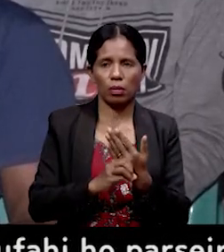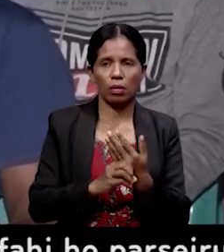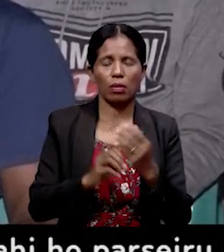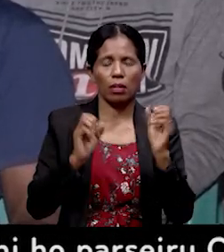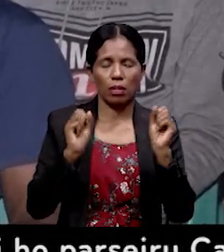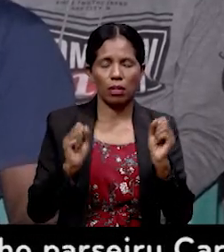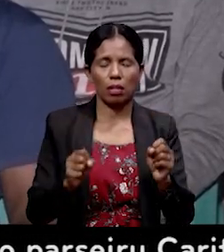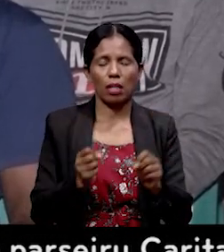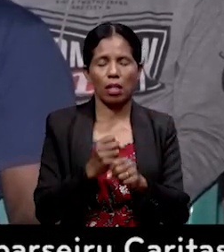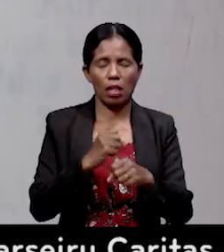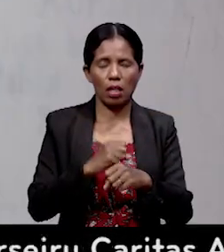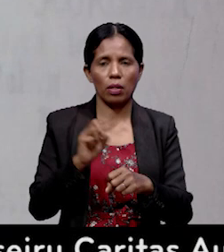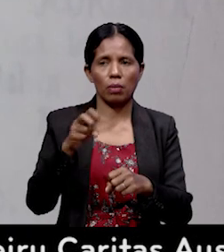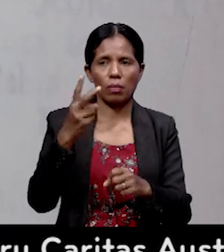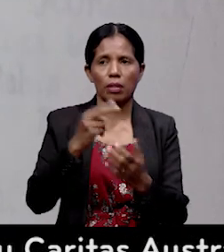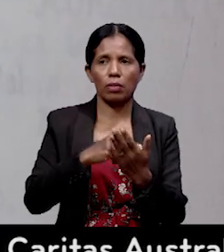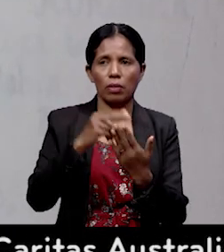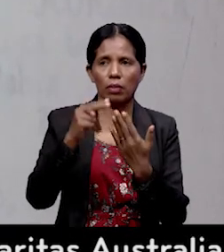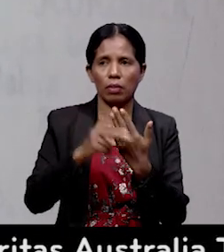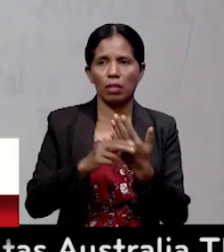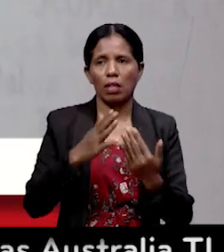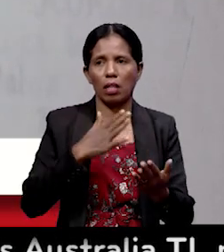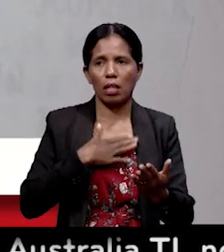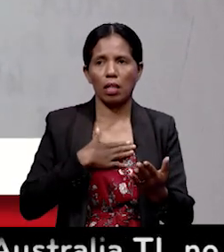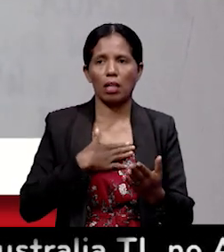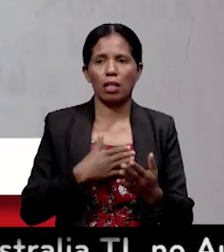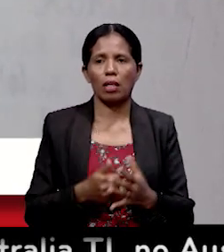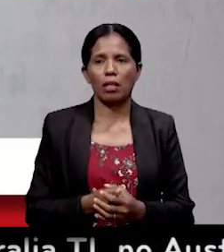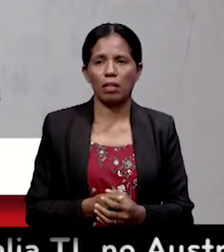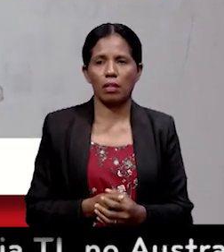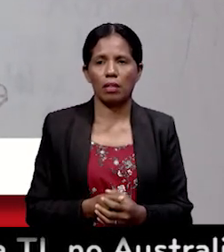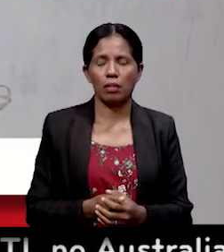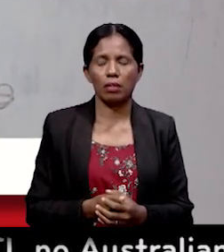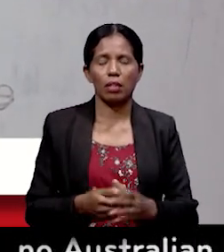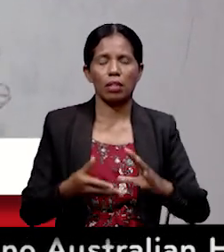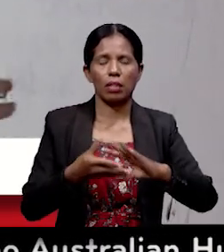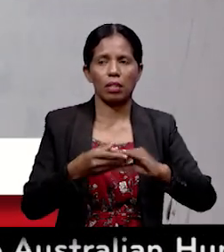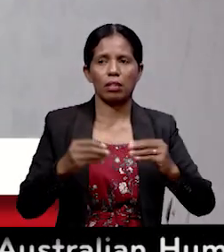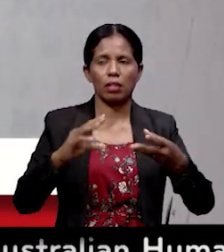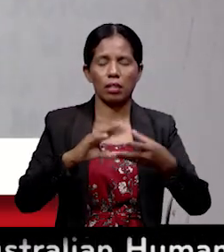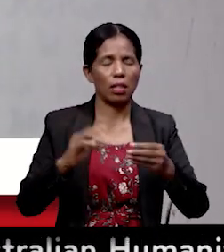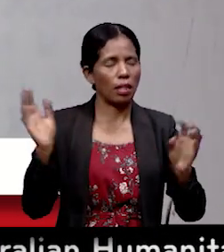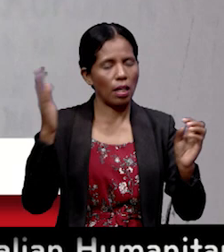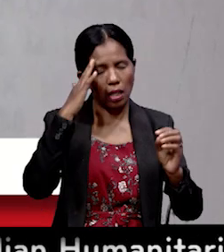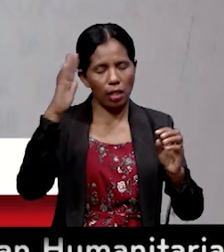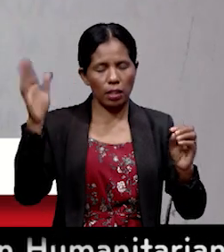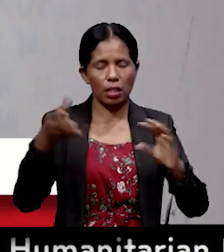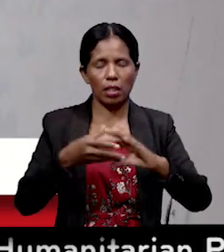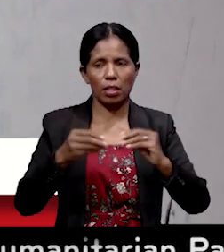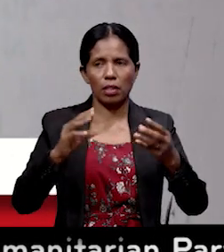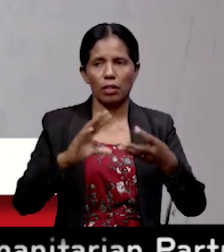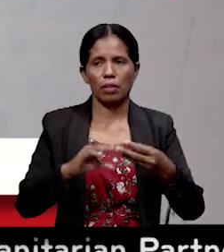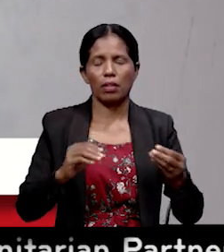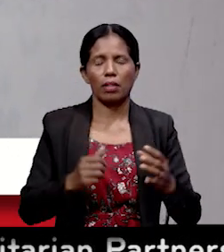12 de novembro. A geração é barak maka lahatene história. Comemoração sirene banhira e